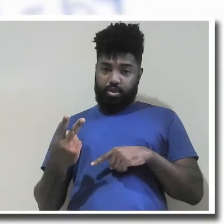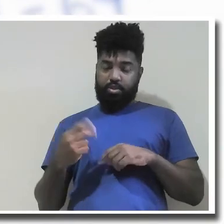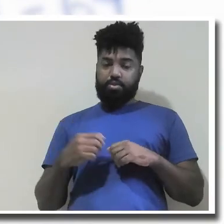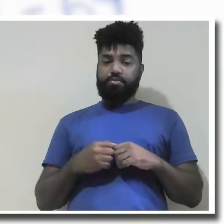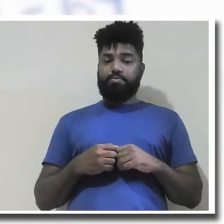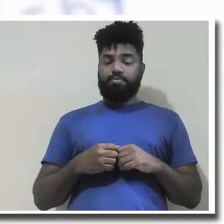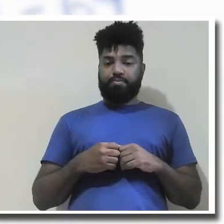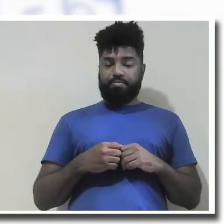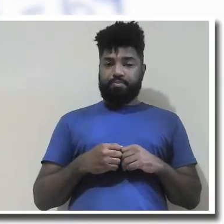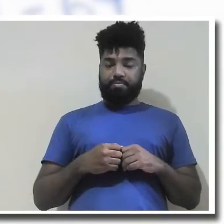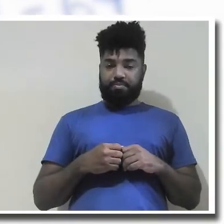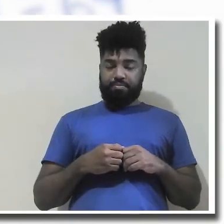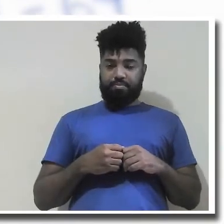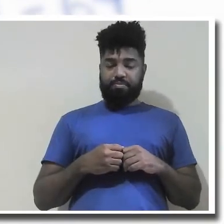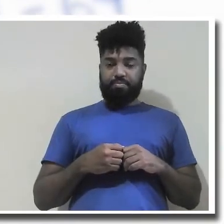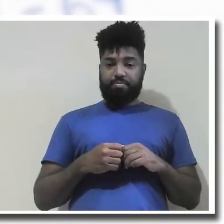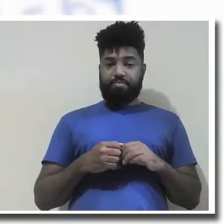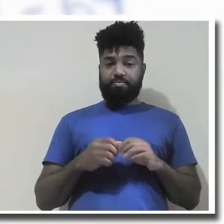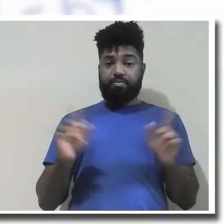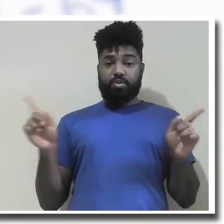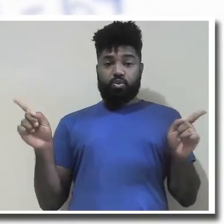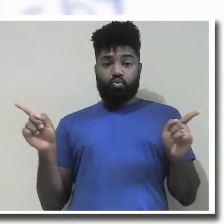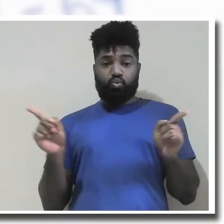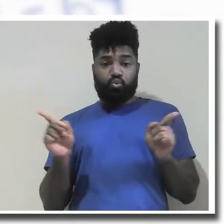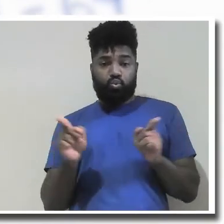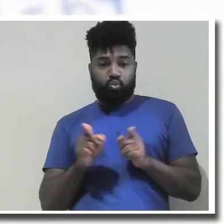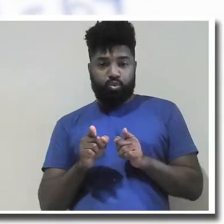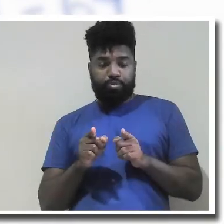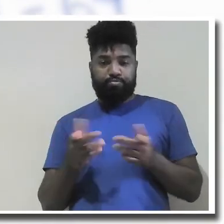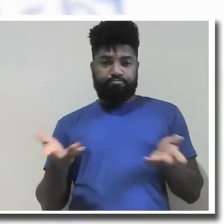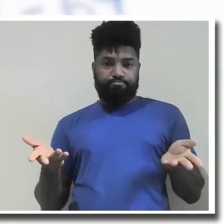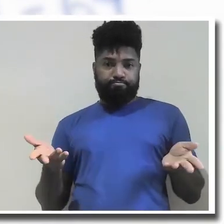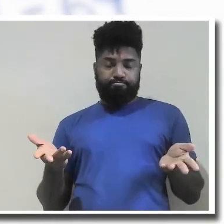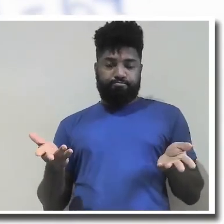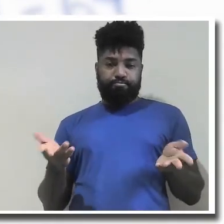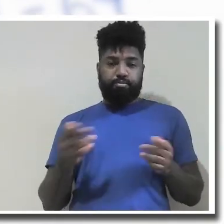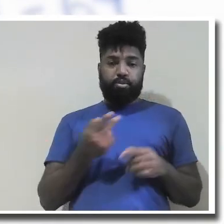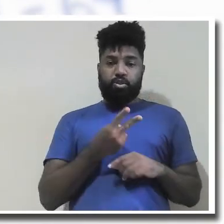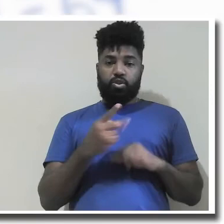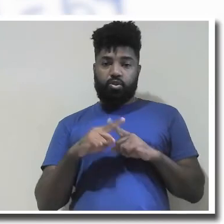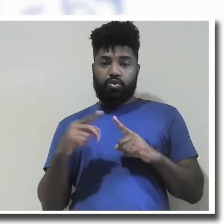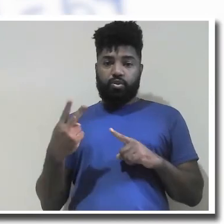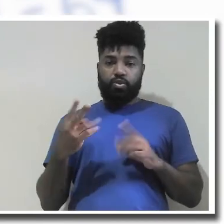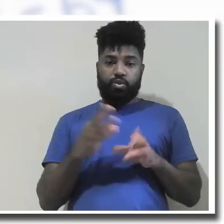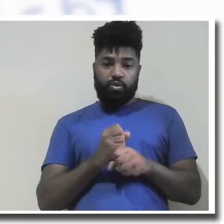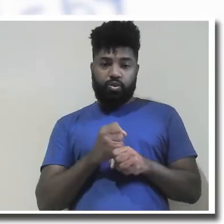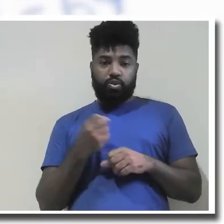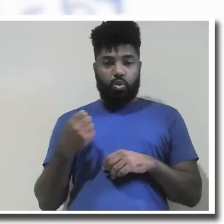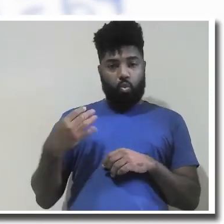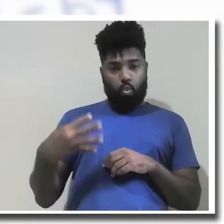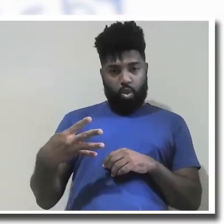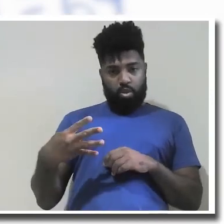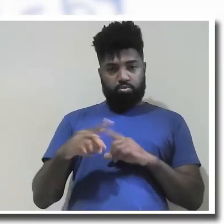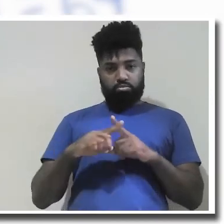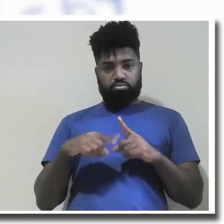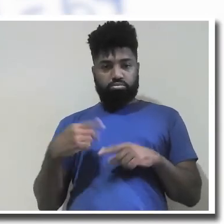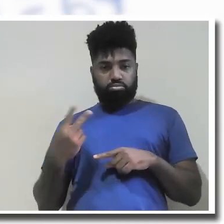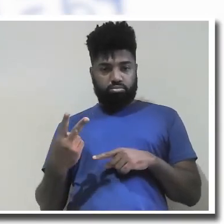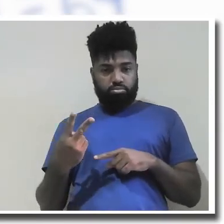2. Podemos simplificar fazendo 2 vezes 2, 4 vezes